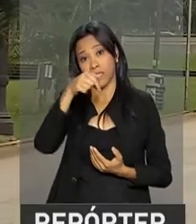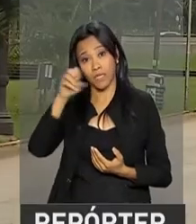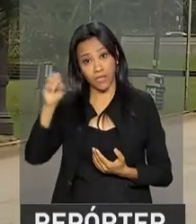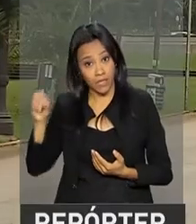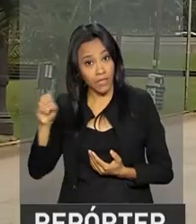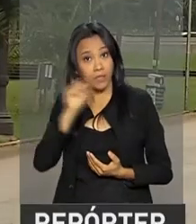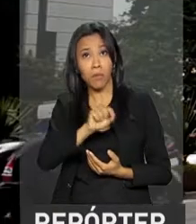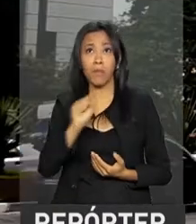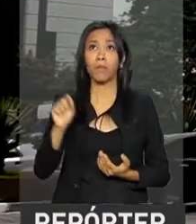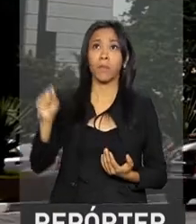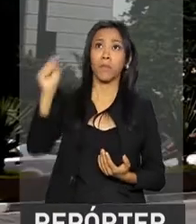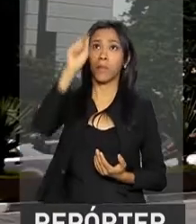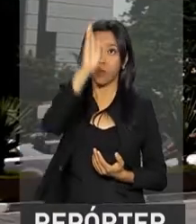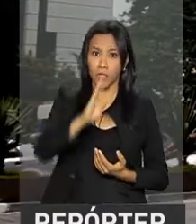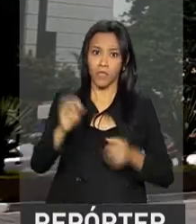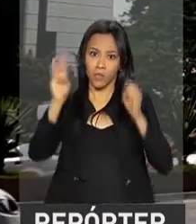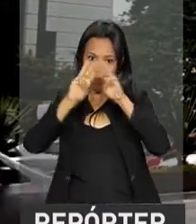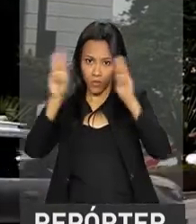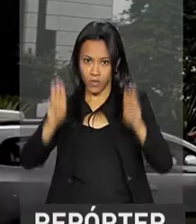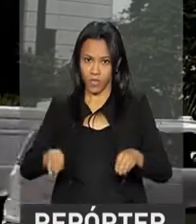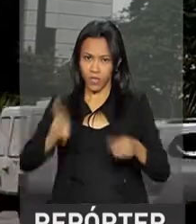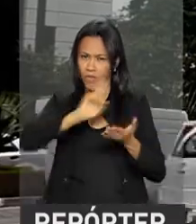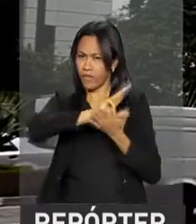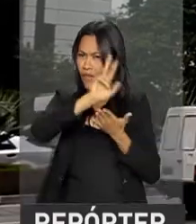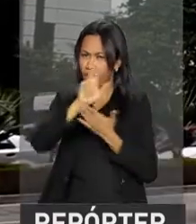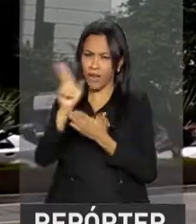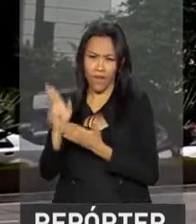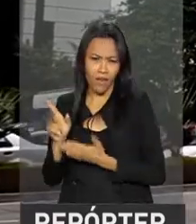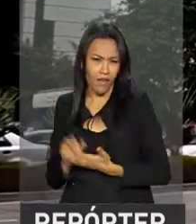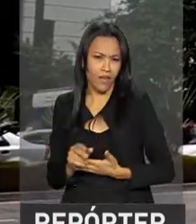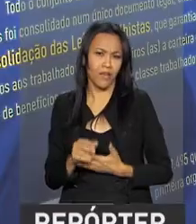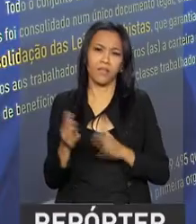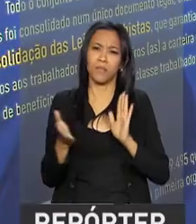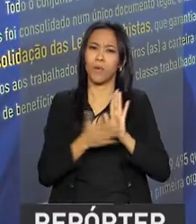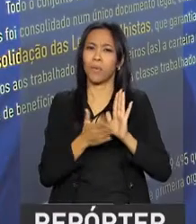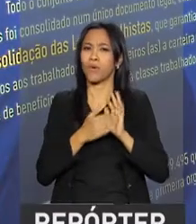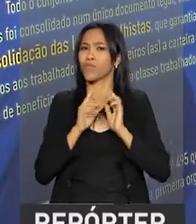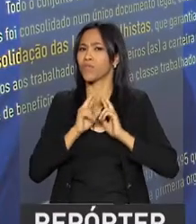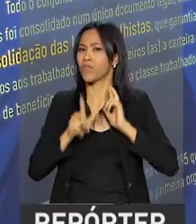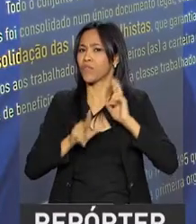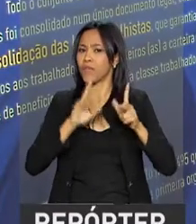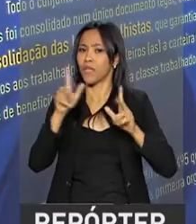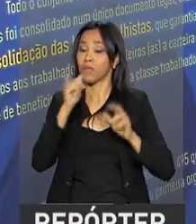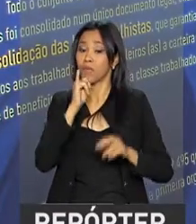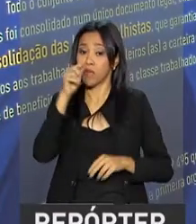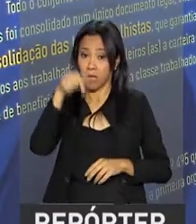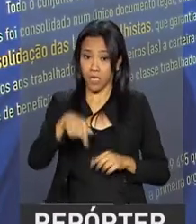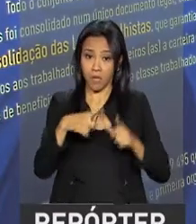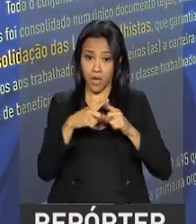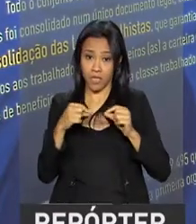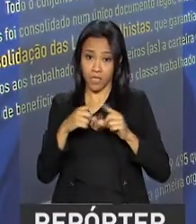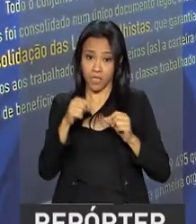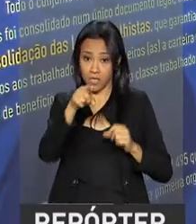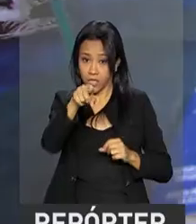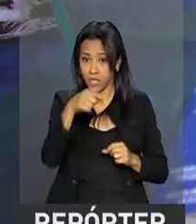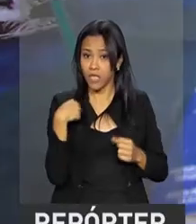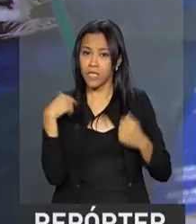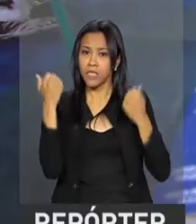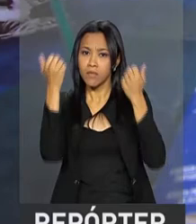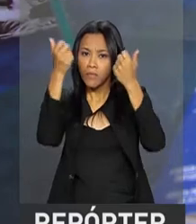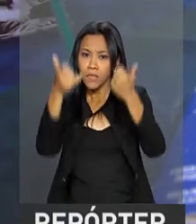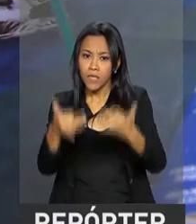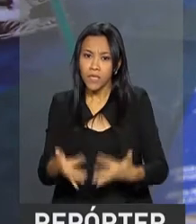pelo Brasil, em diferentes áreas e com propostas diversas. Como esse daqui em Brasília, que conta um pouco